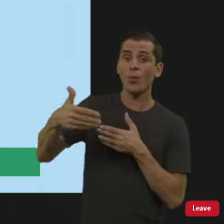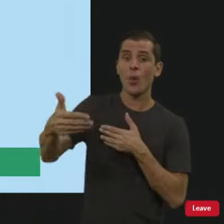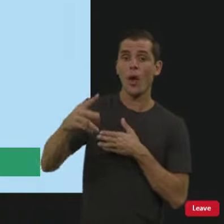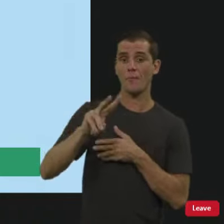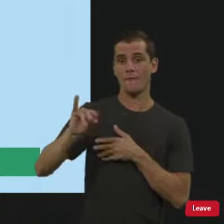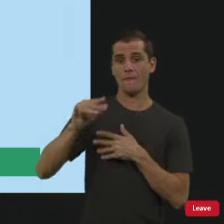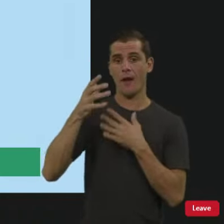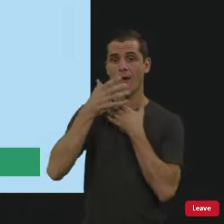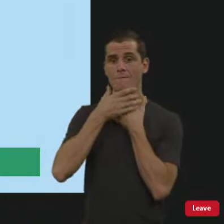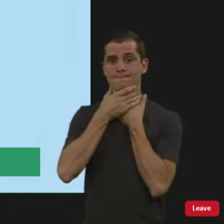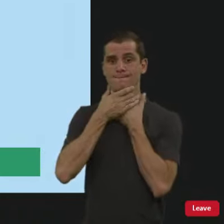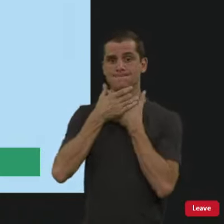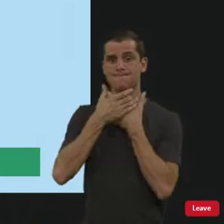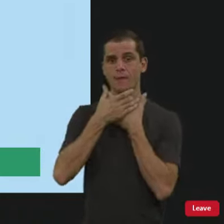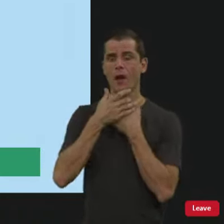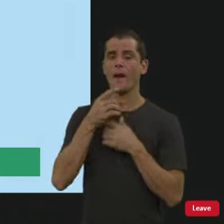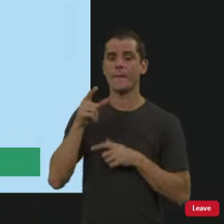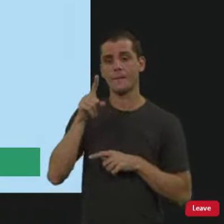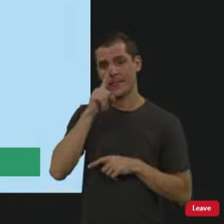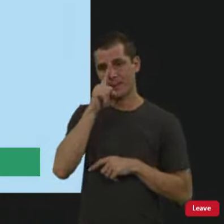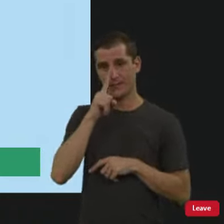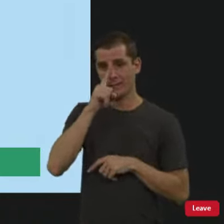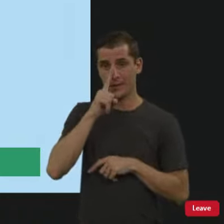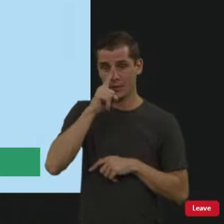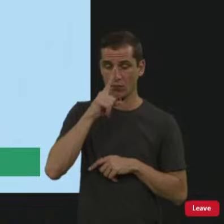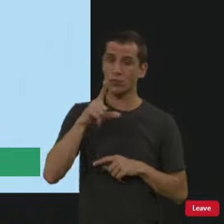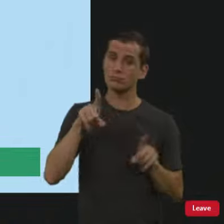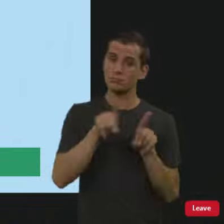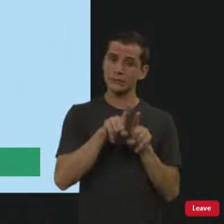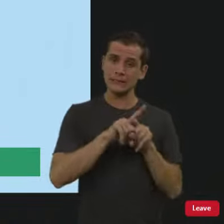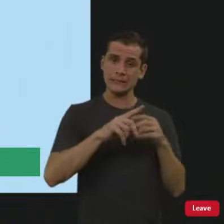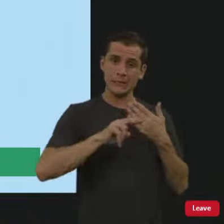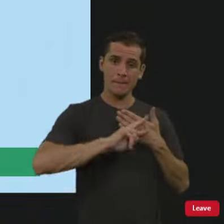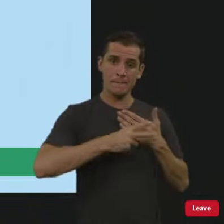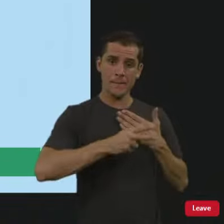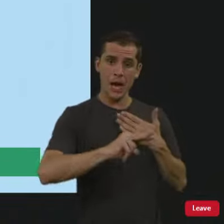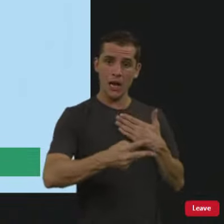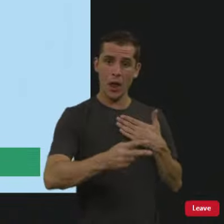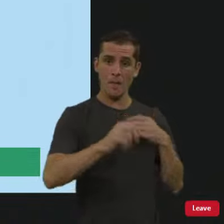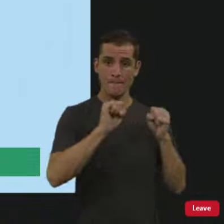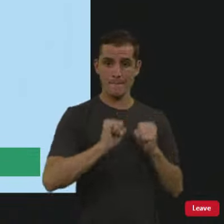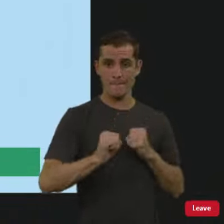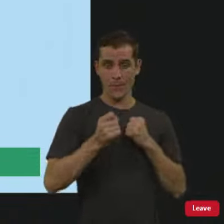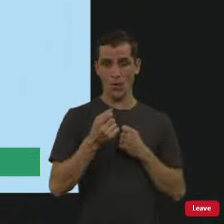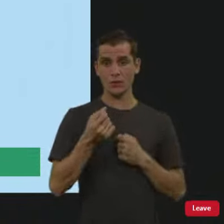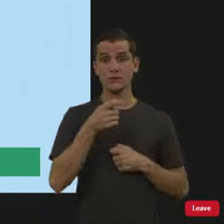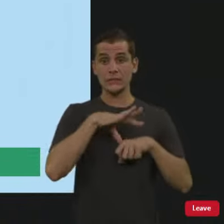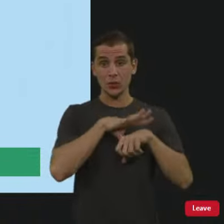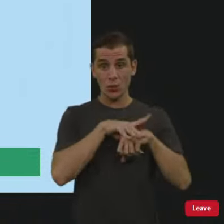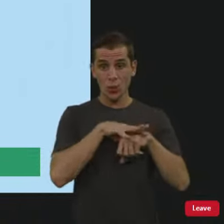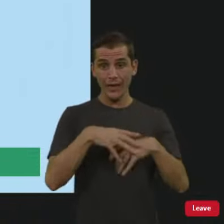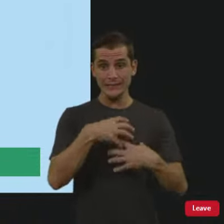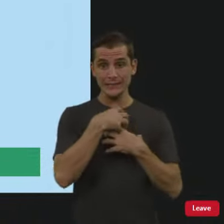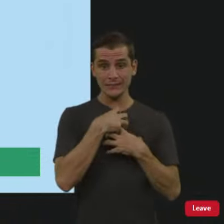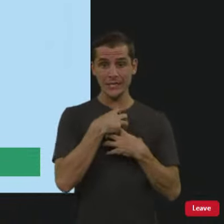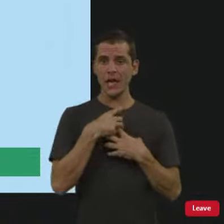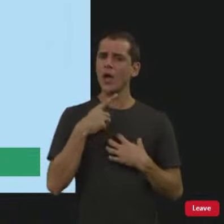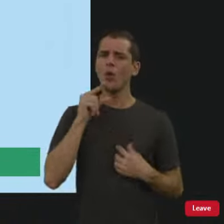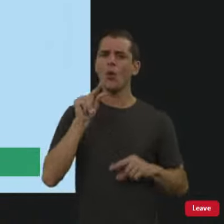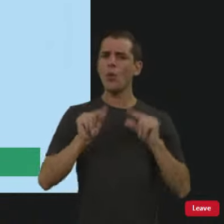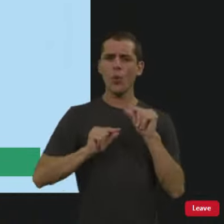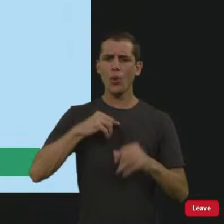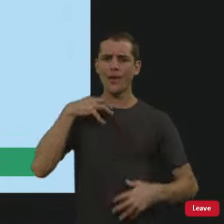uma doença cujos efeitos colaterais do tratamento podem ser muito prejudiciais também, né? A